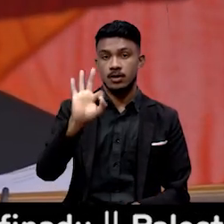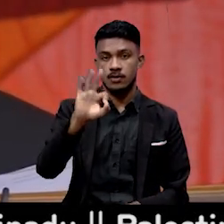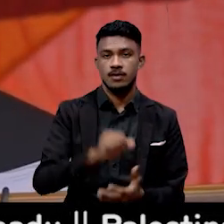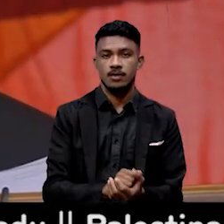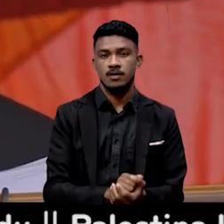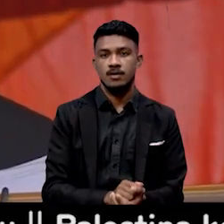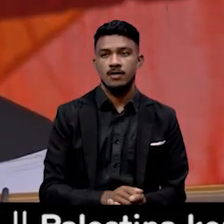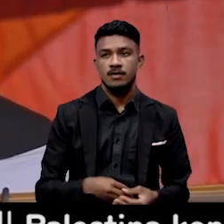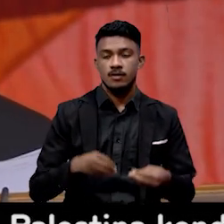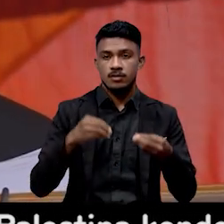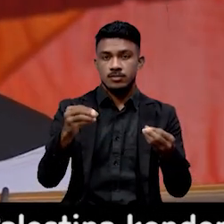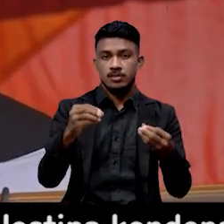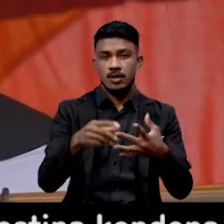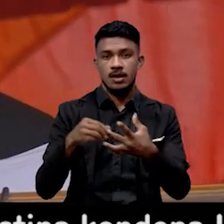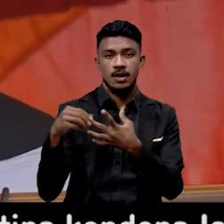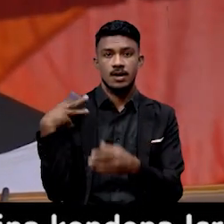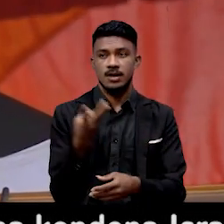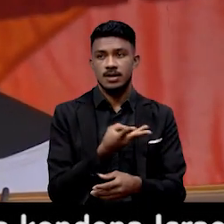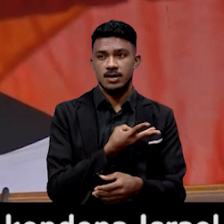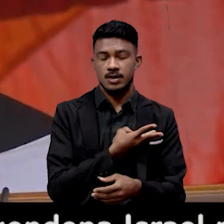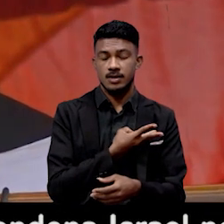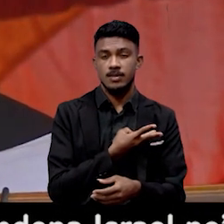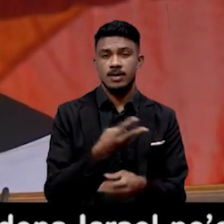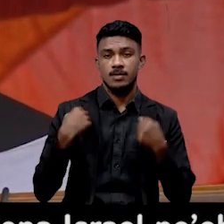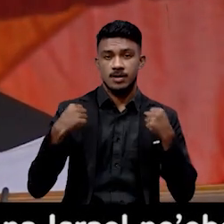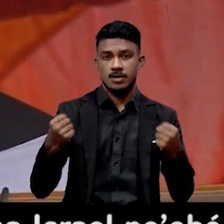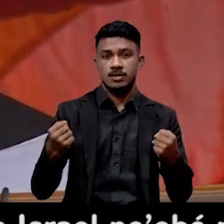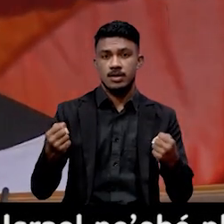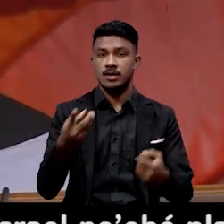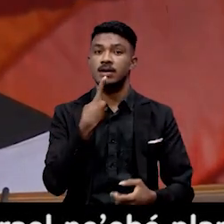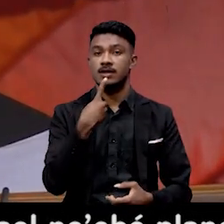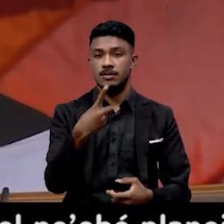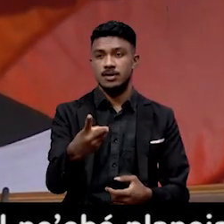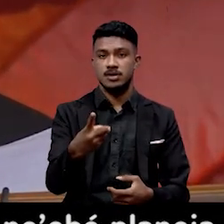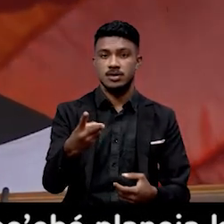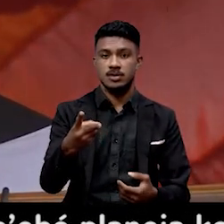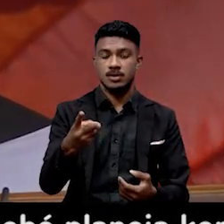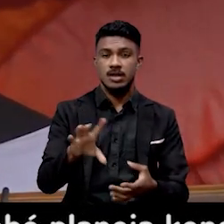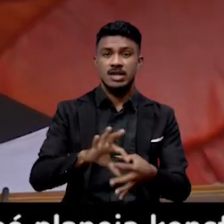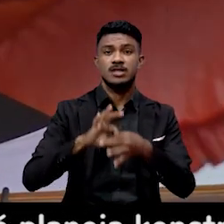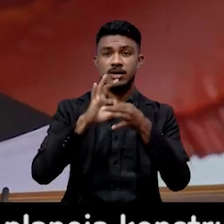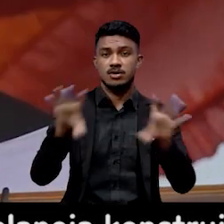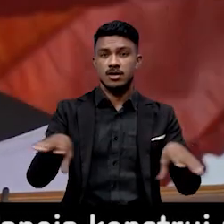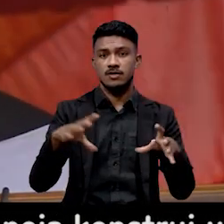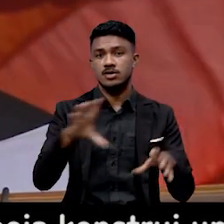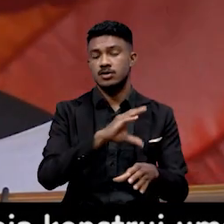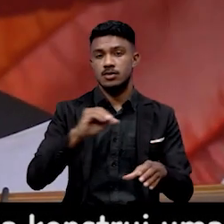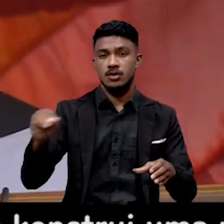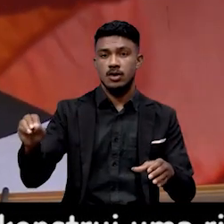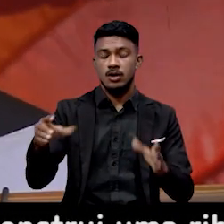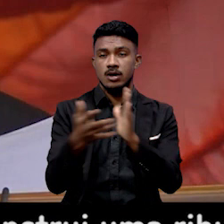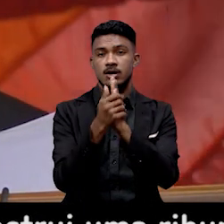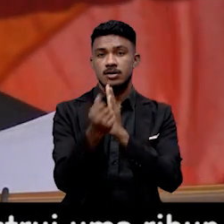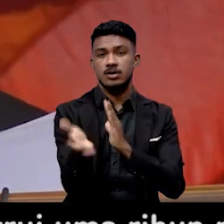1999. Valores no princípios lutanian, macabrani, determinação, espírito e serviço, na capacidade, ato consciente de